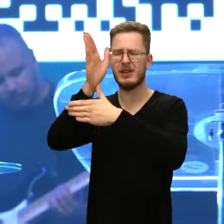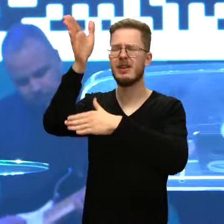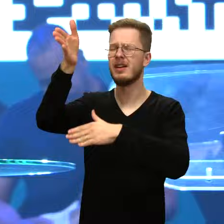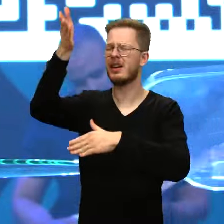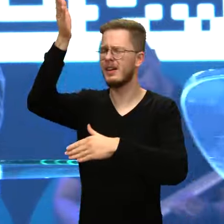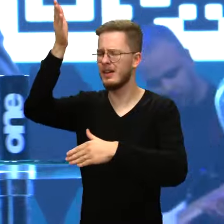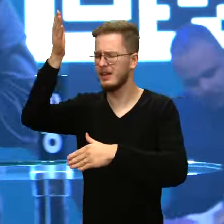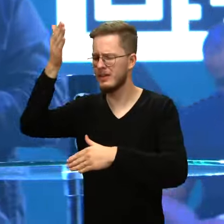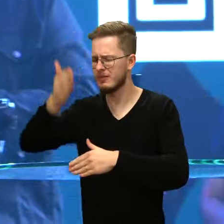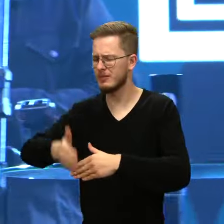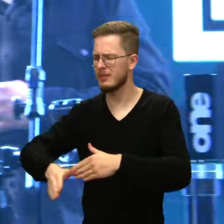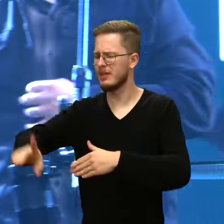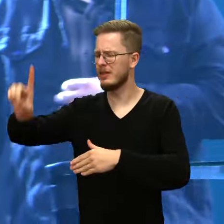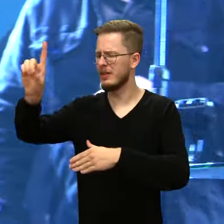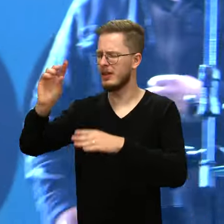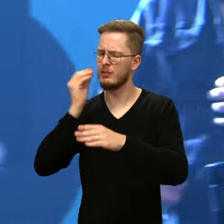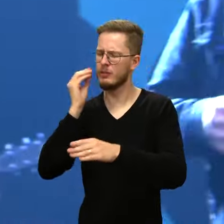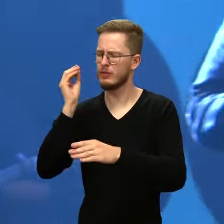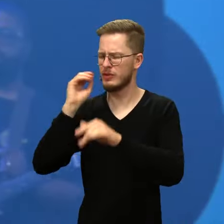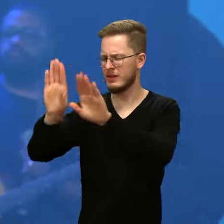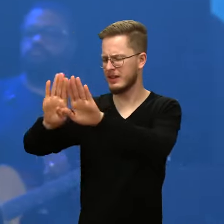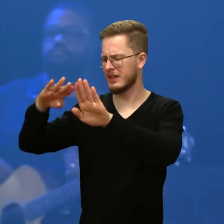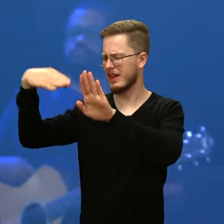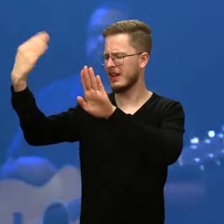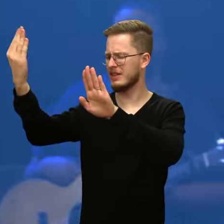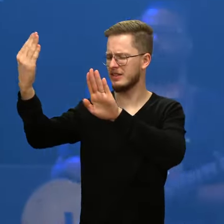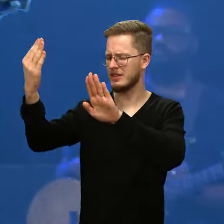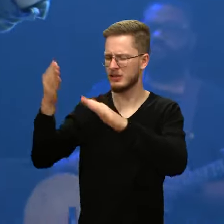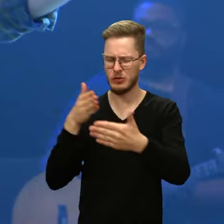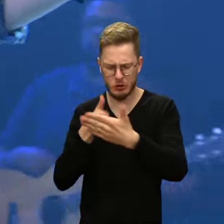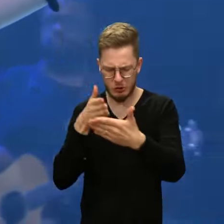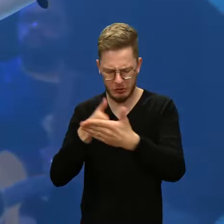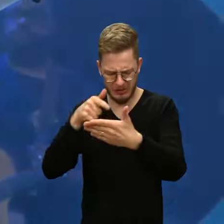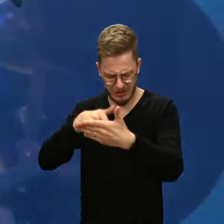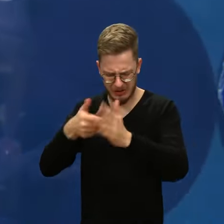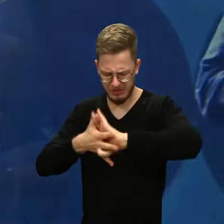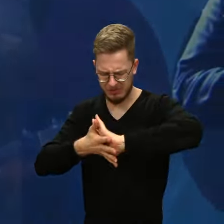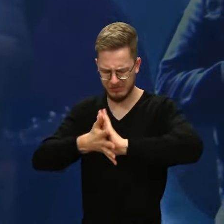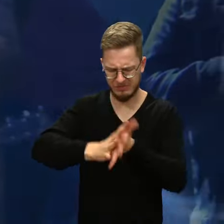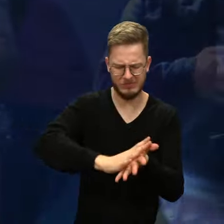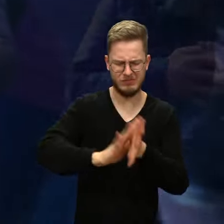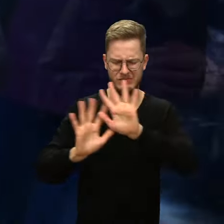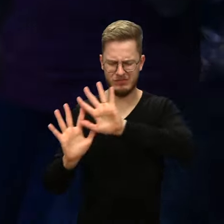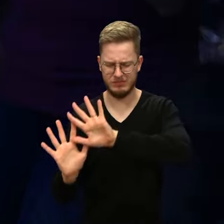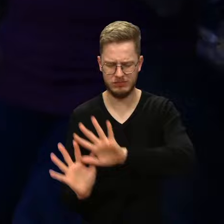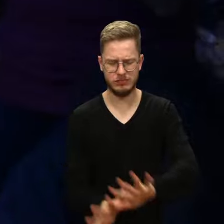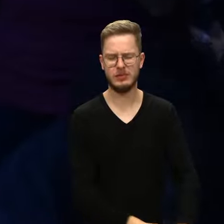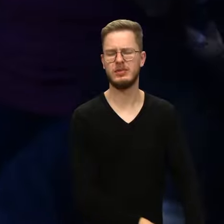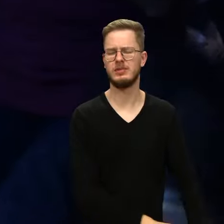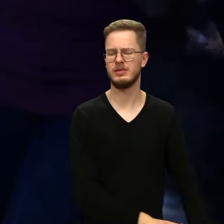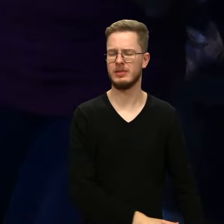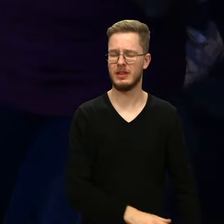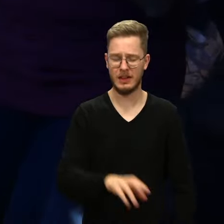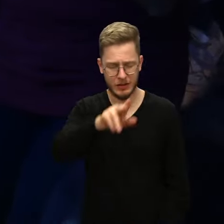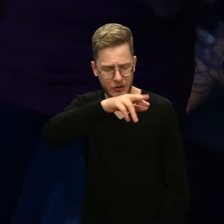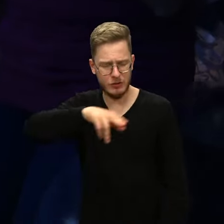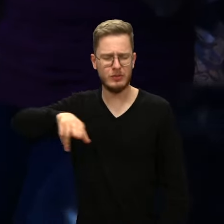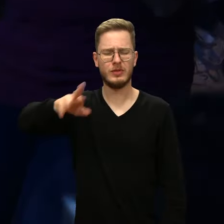já abriu, ou aquelas que o Senhor vai abrir, que caiam por terra, Jesus. E que os meus